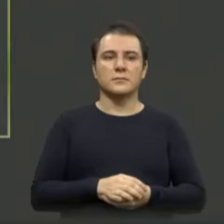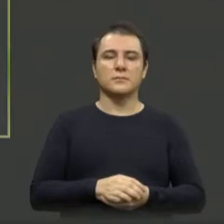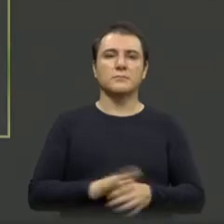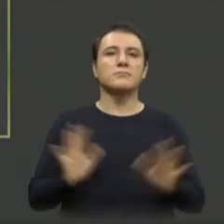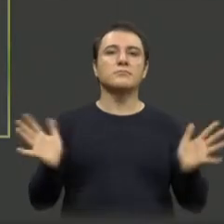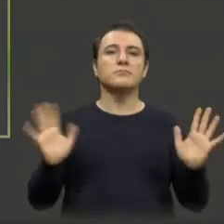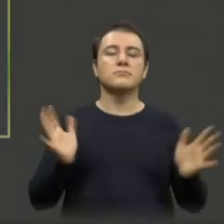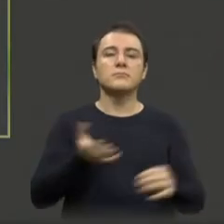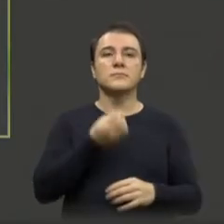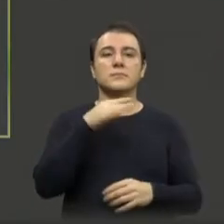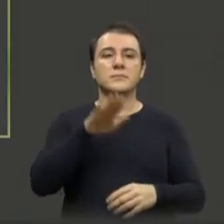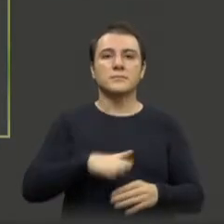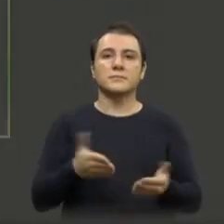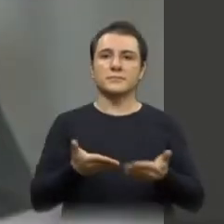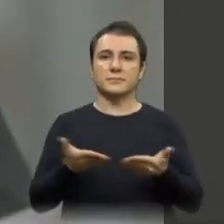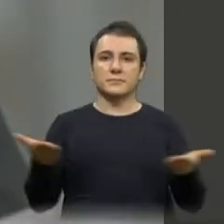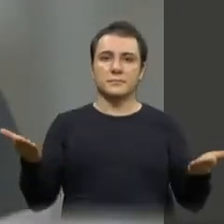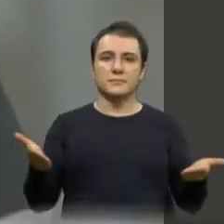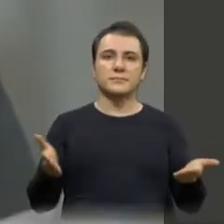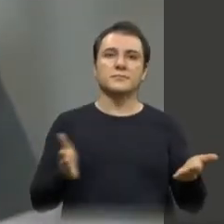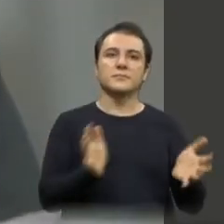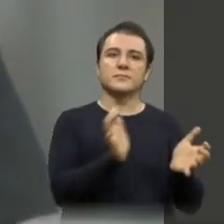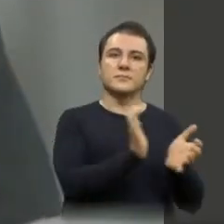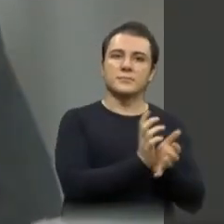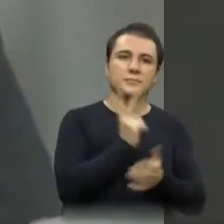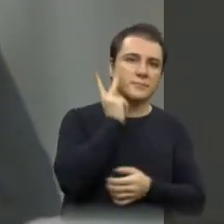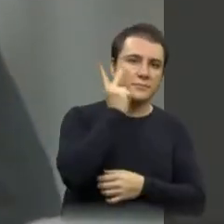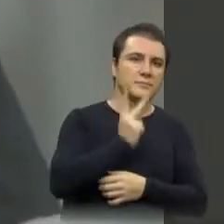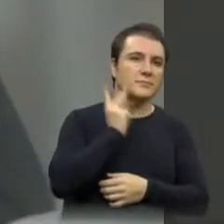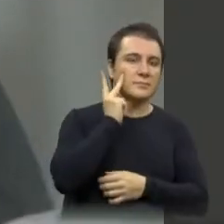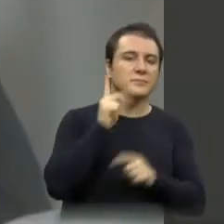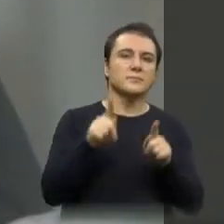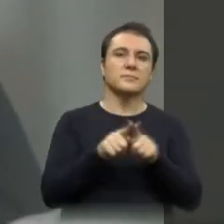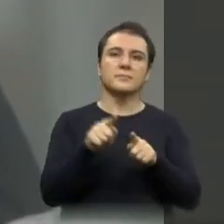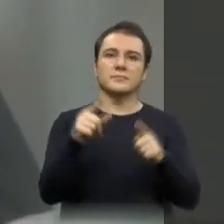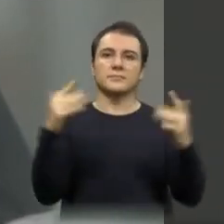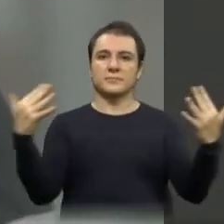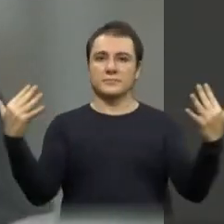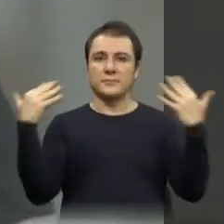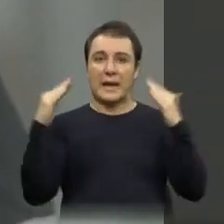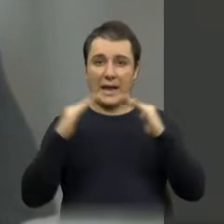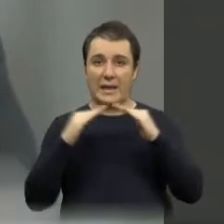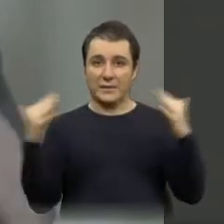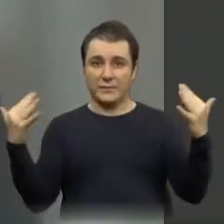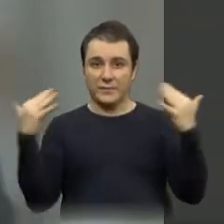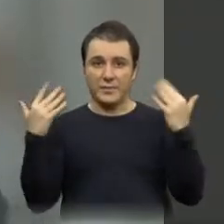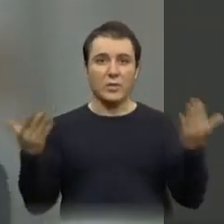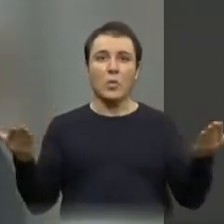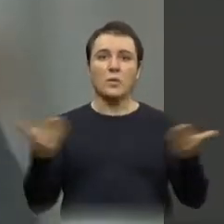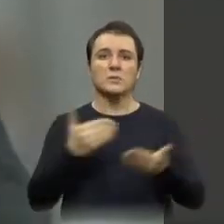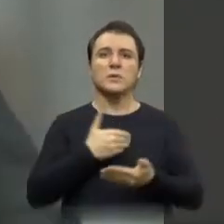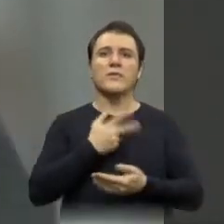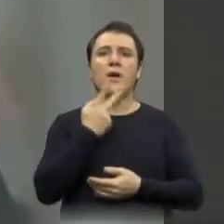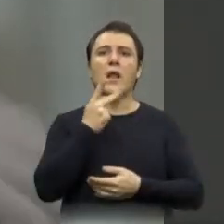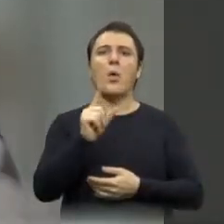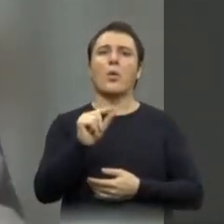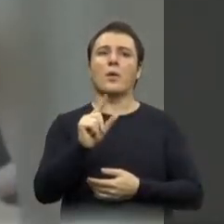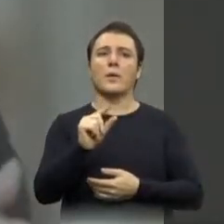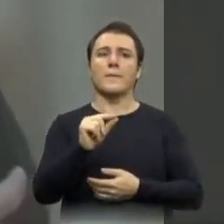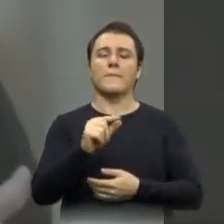Oi, boa tarde a todos, boa tarde, colegas, a todo mundo que está me assistindo de casa. Hoje eu quero usar o meu